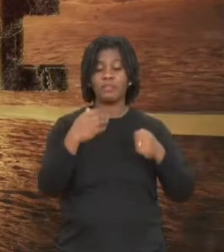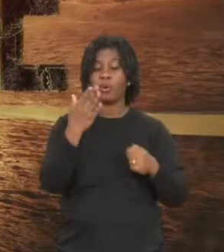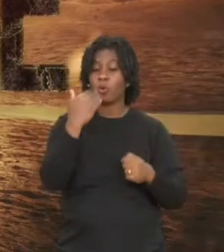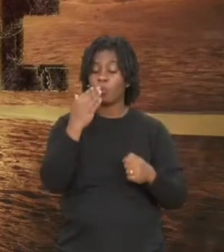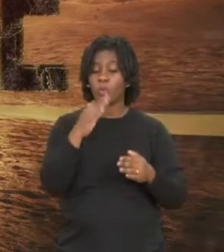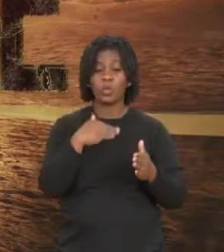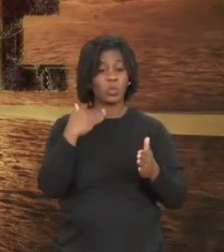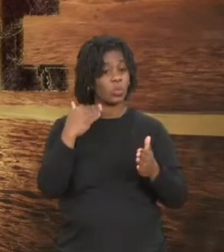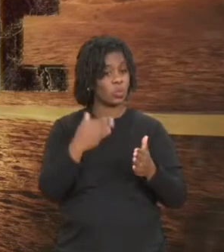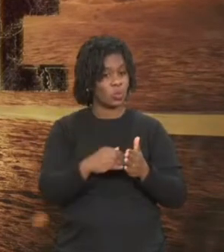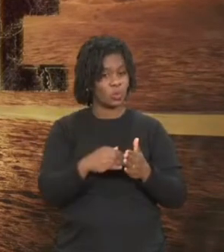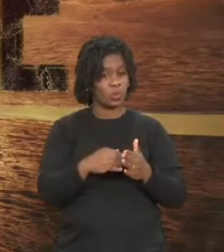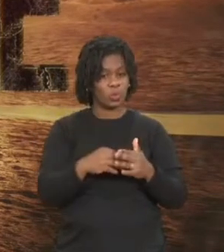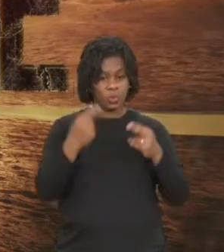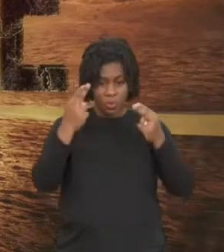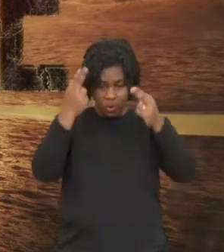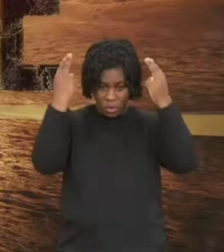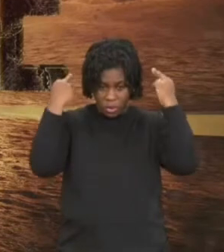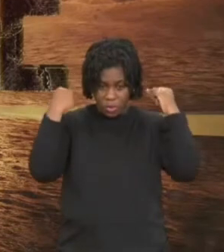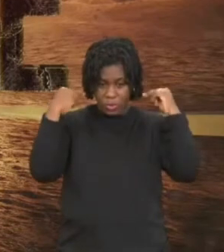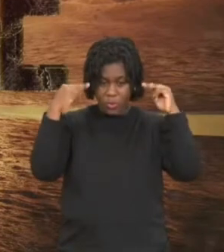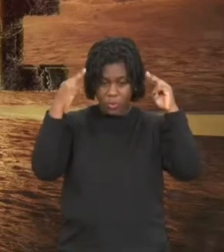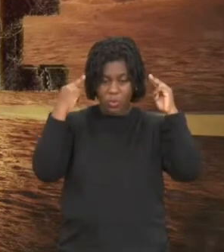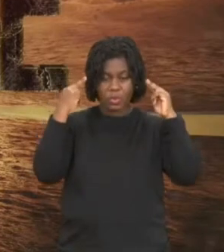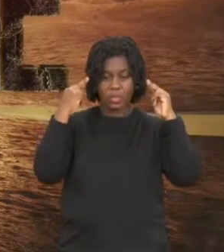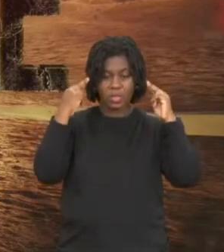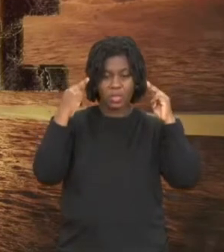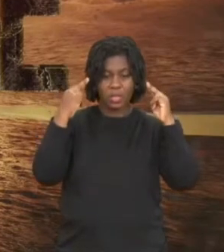Aquele cordeiro era o centro de tudo.